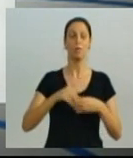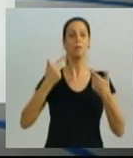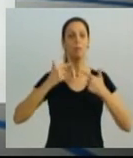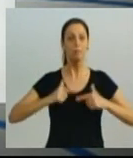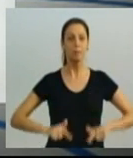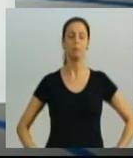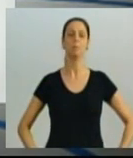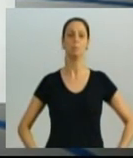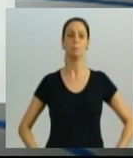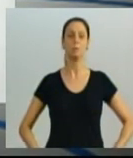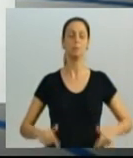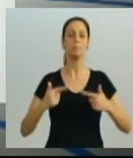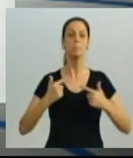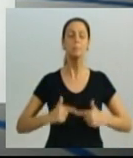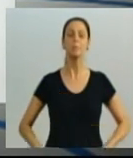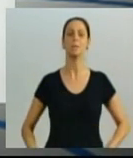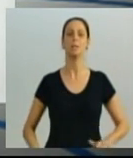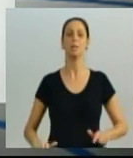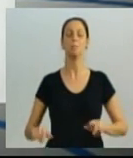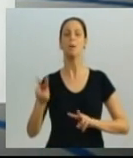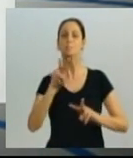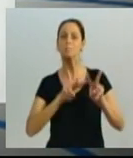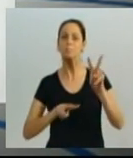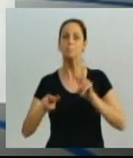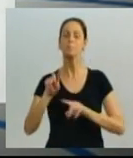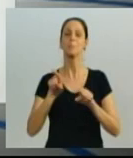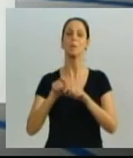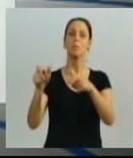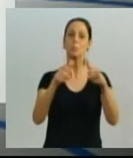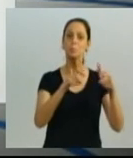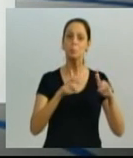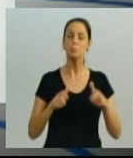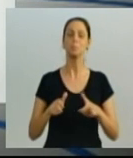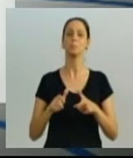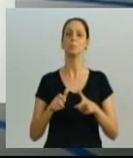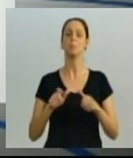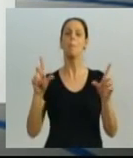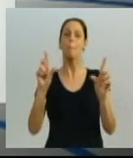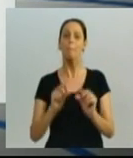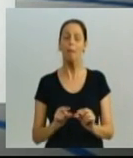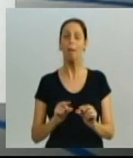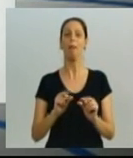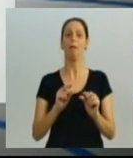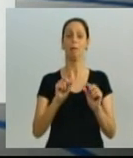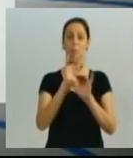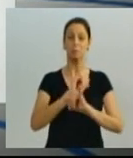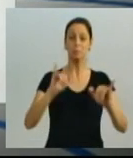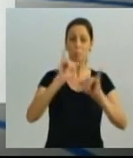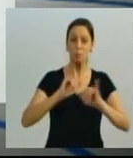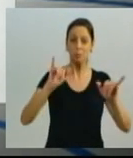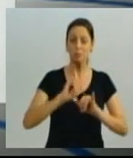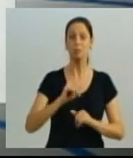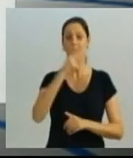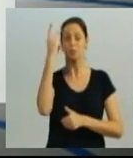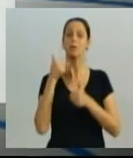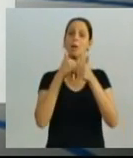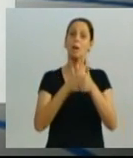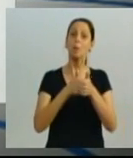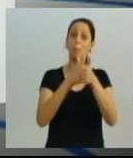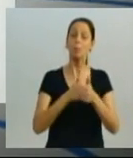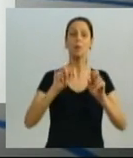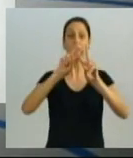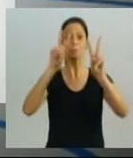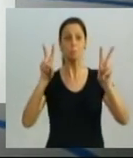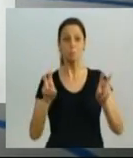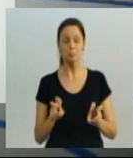digo limpas visualmente, ambientalmente, não degradantes e talvez, para quem acompanha esta situação, um